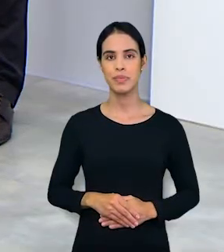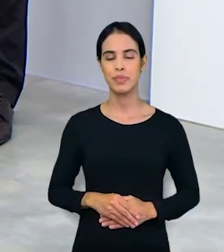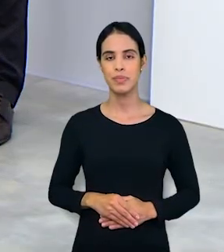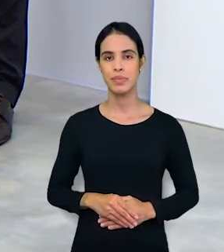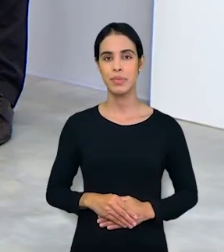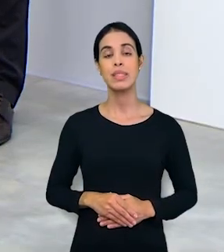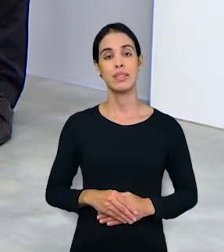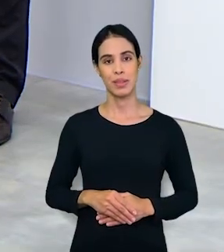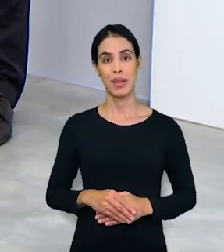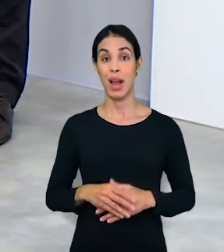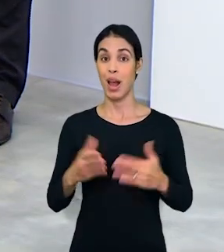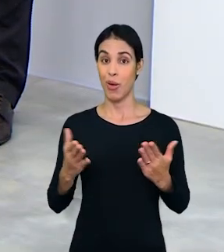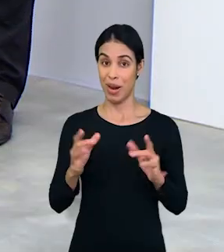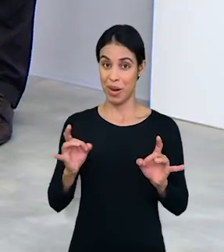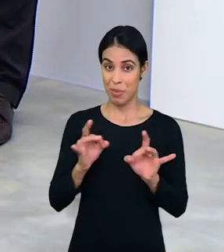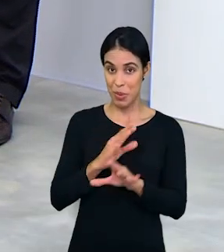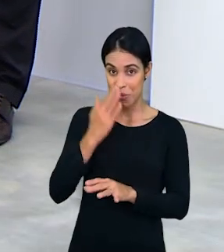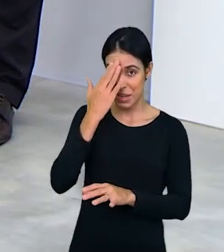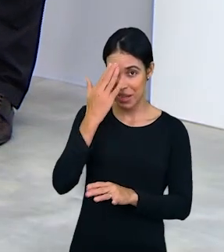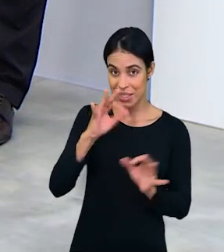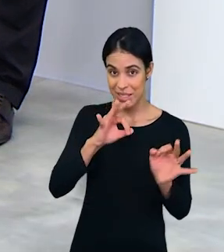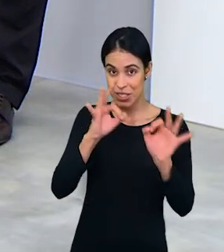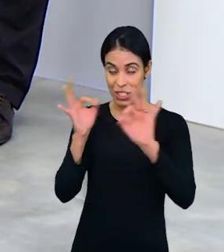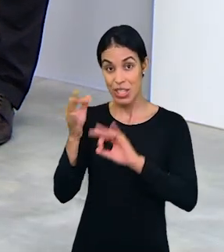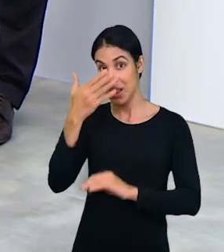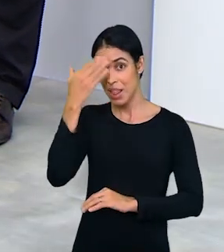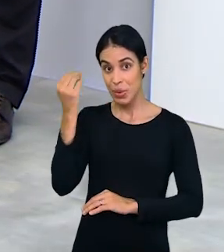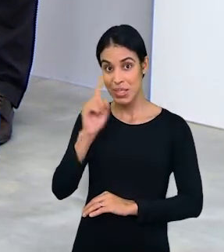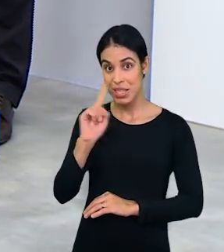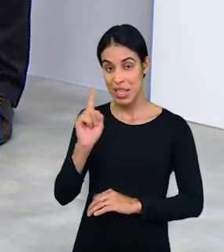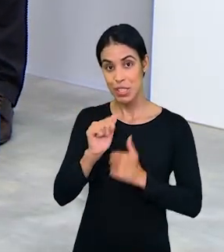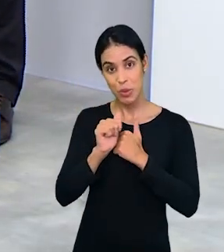Nós ficamos por aqui. Muito obrigado pela audiência. Não se esqueça